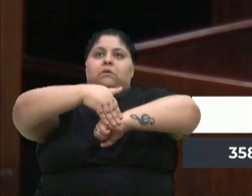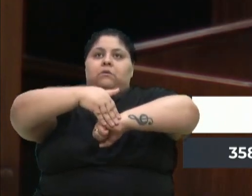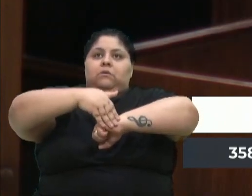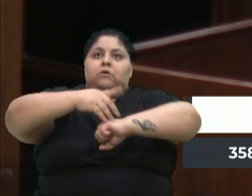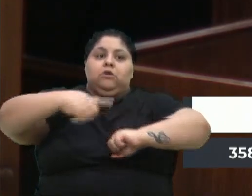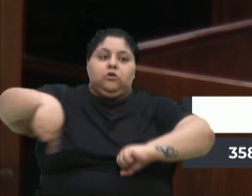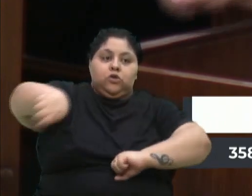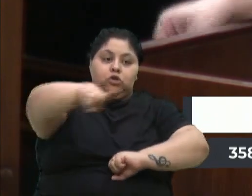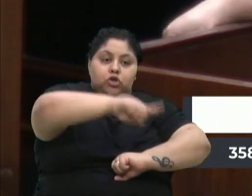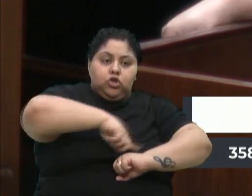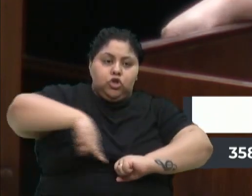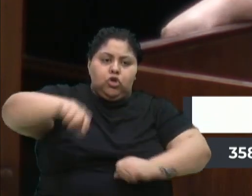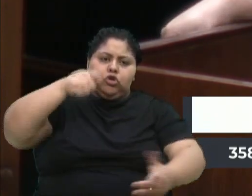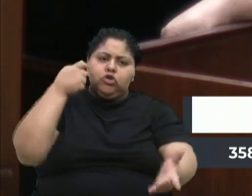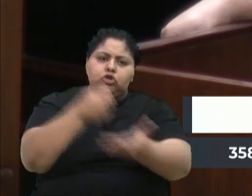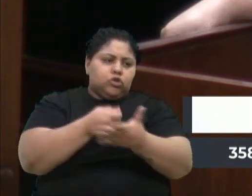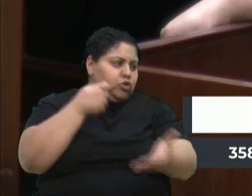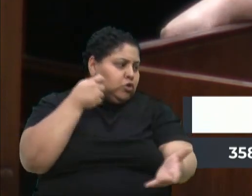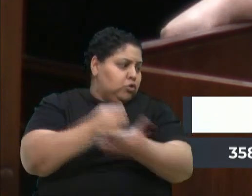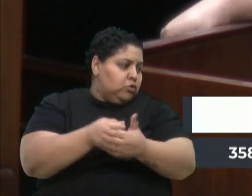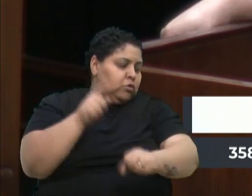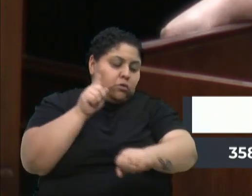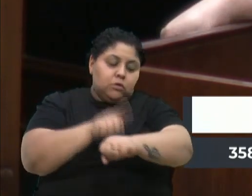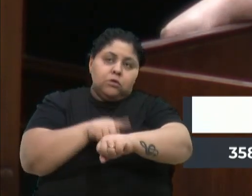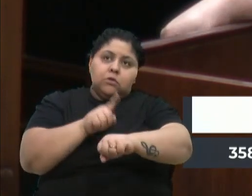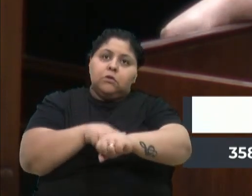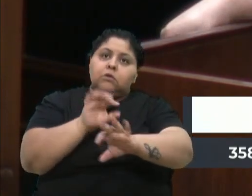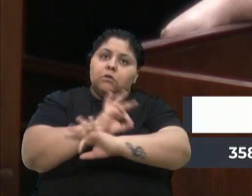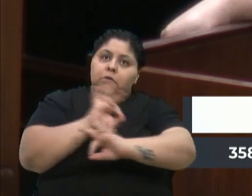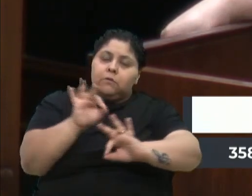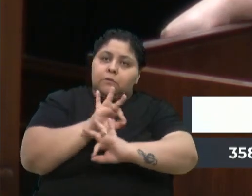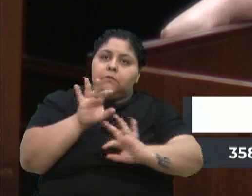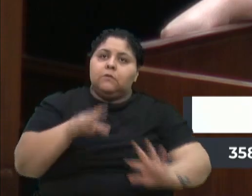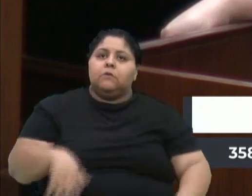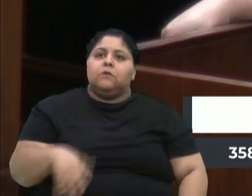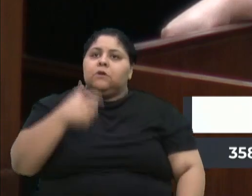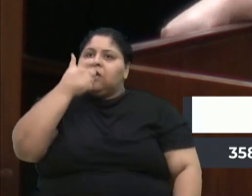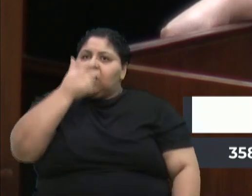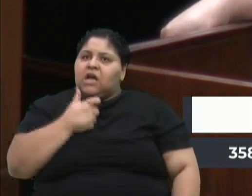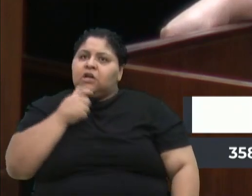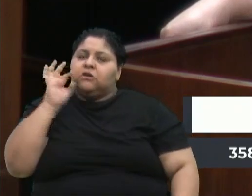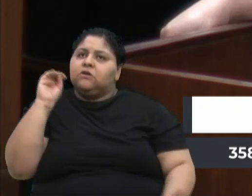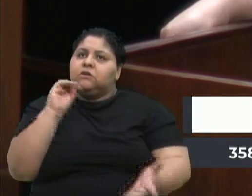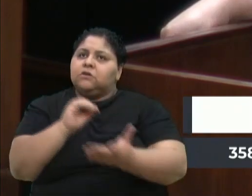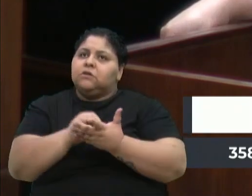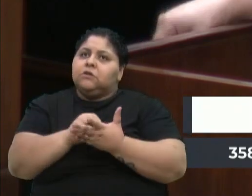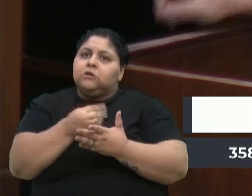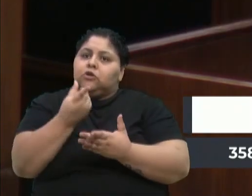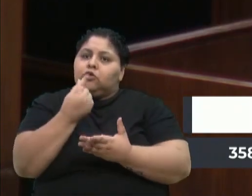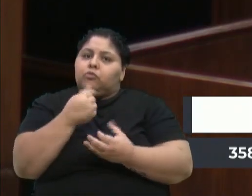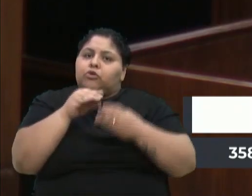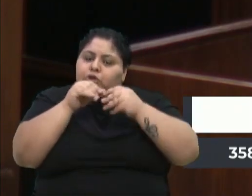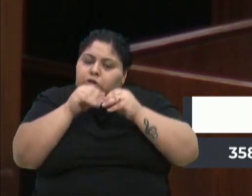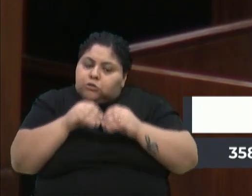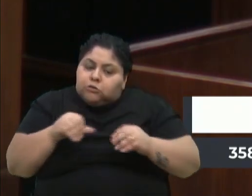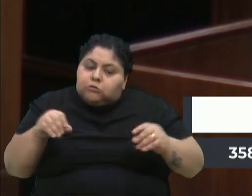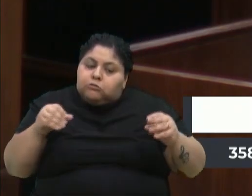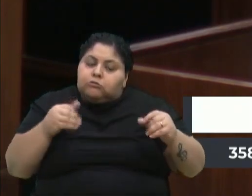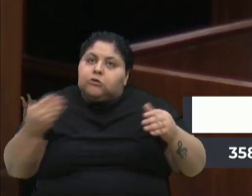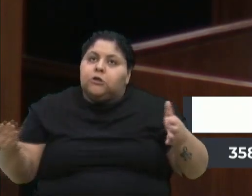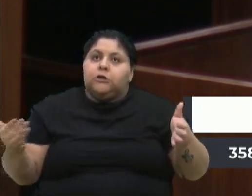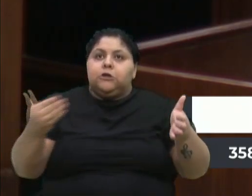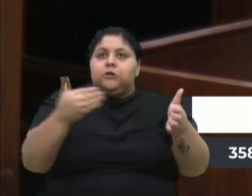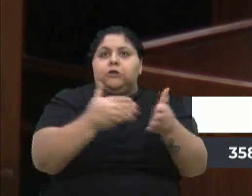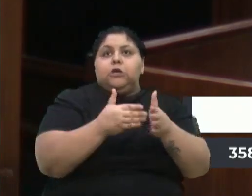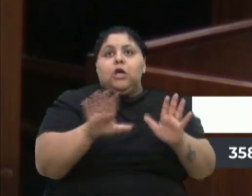Nós somos cobrados a todo momento. Acho que falta um pouquinho de sensibilidade. Aí vem os discursos.